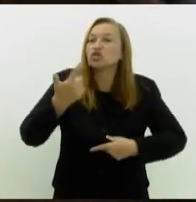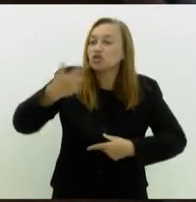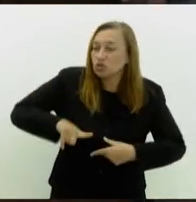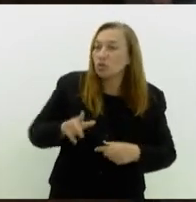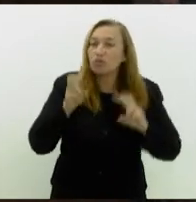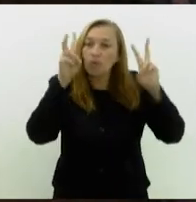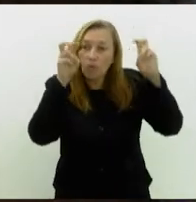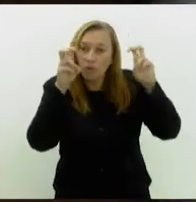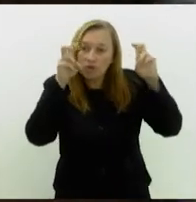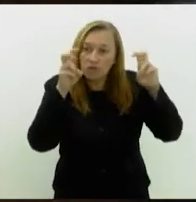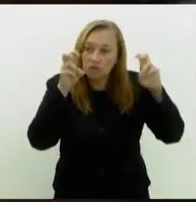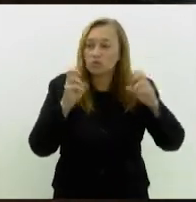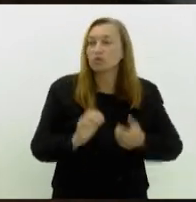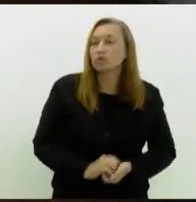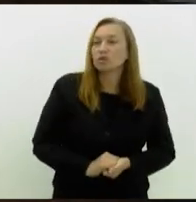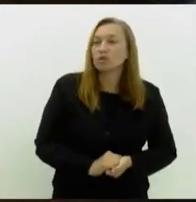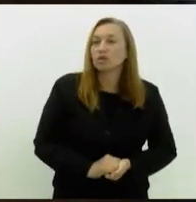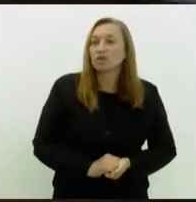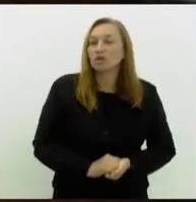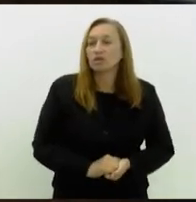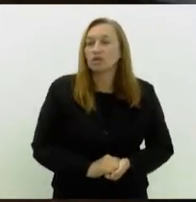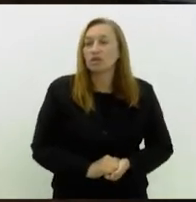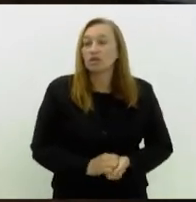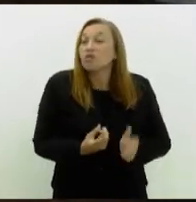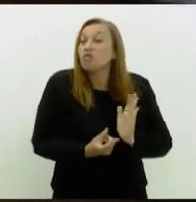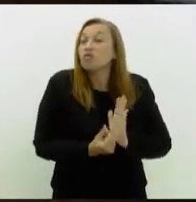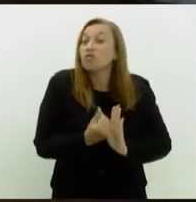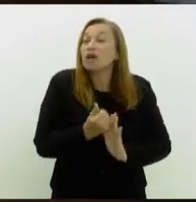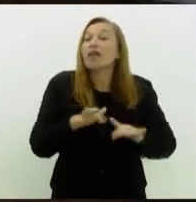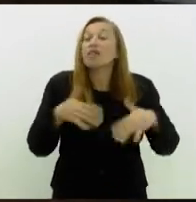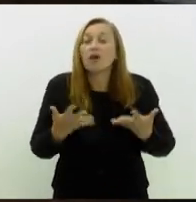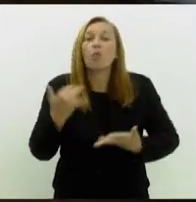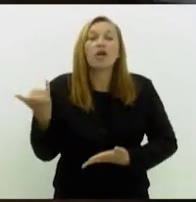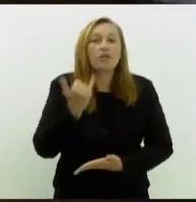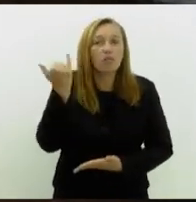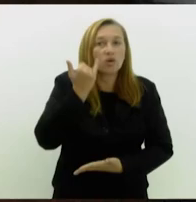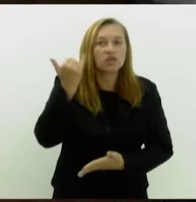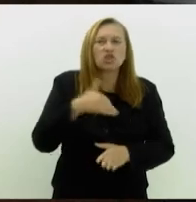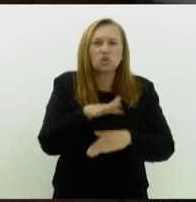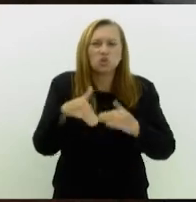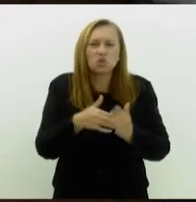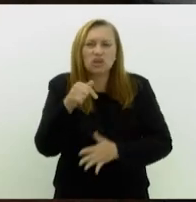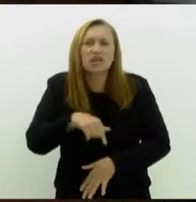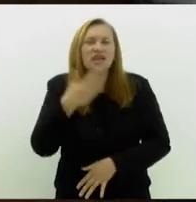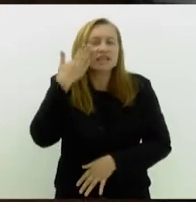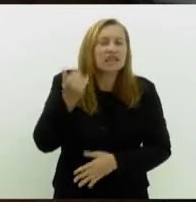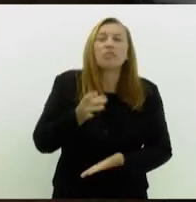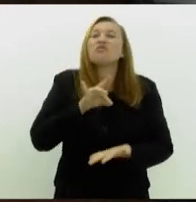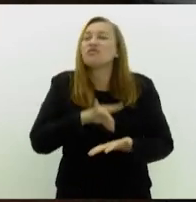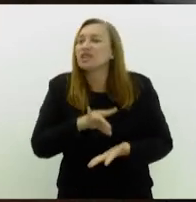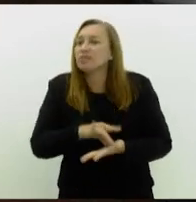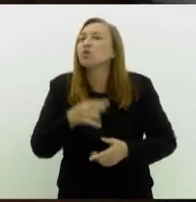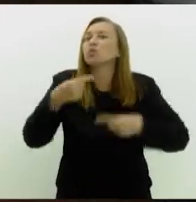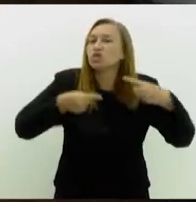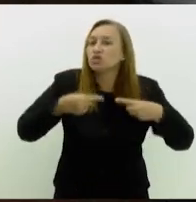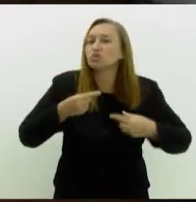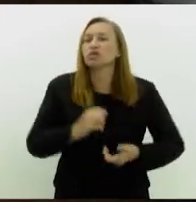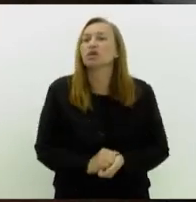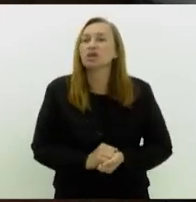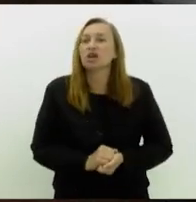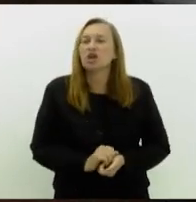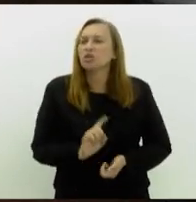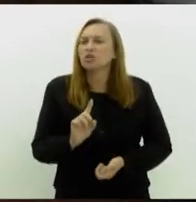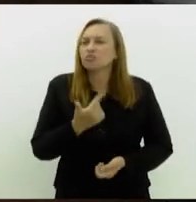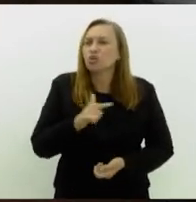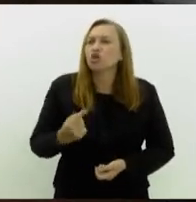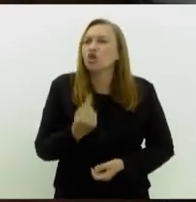questão do regime de financeiro Então é importante que todo mundo aqui saiba exatamente o que tá discutindo não tem